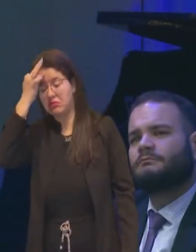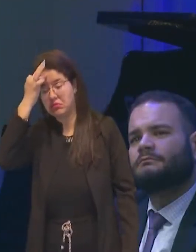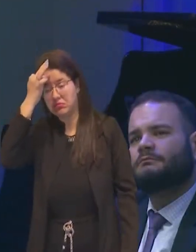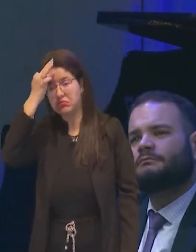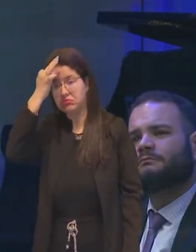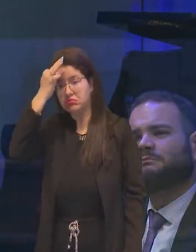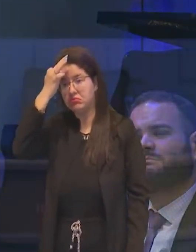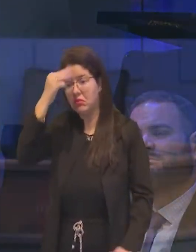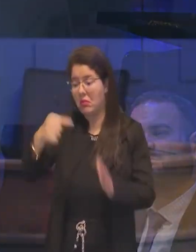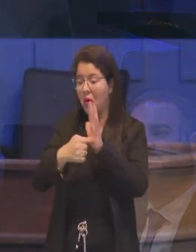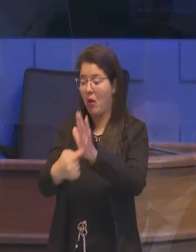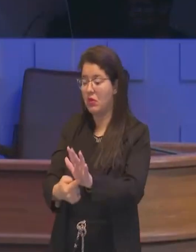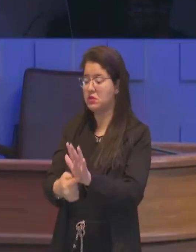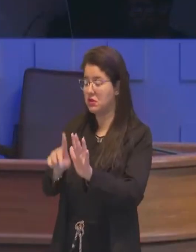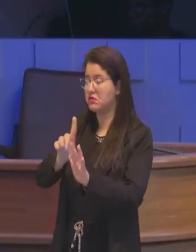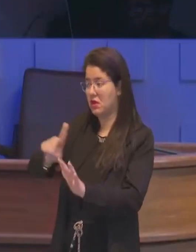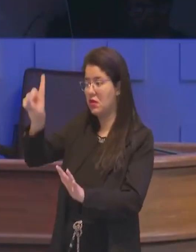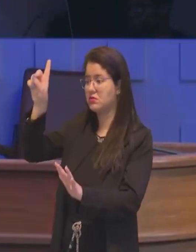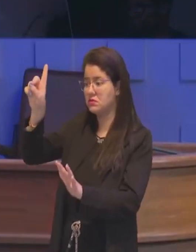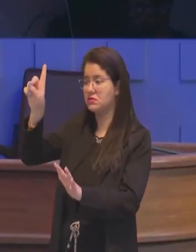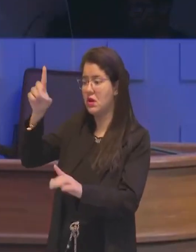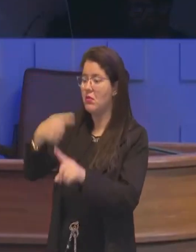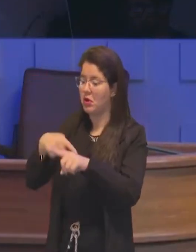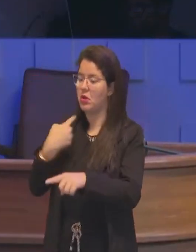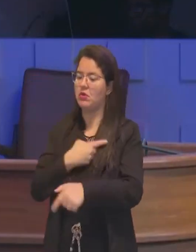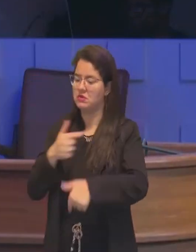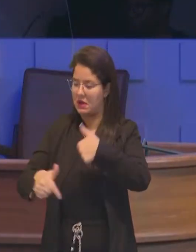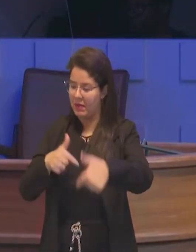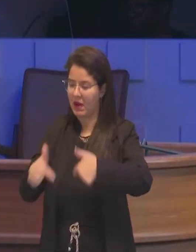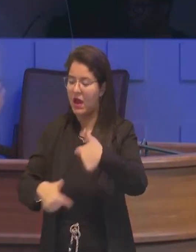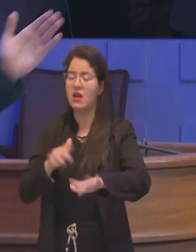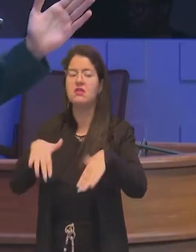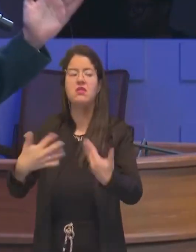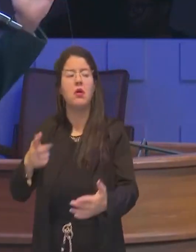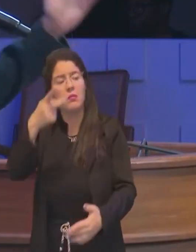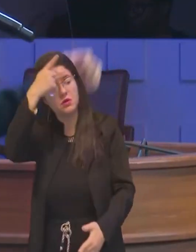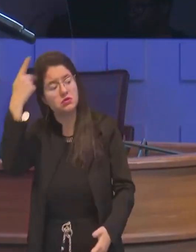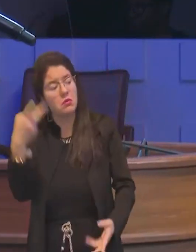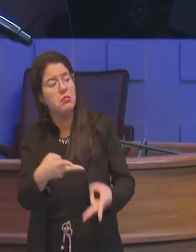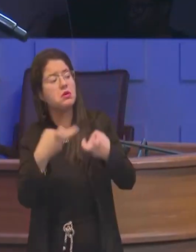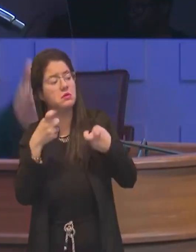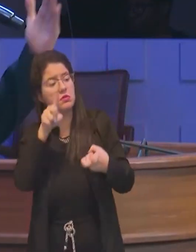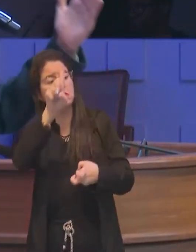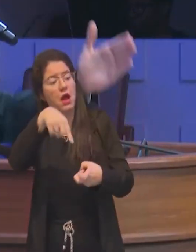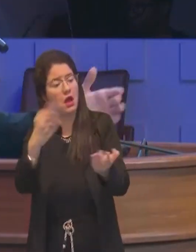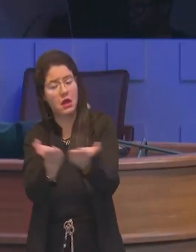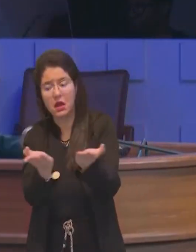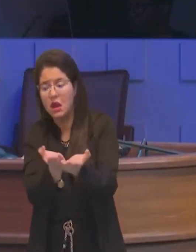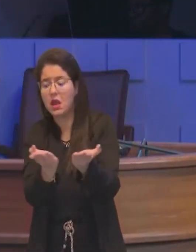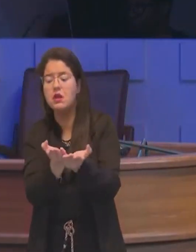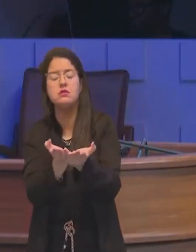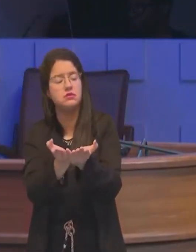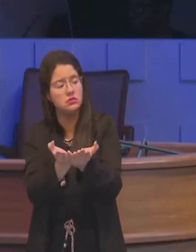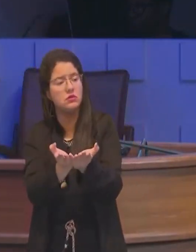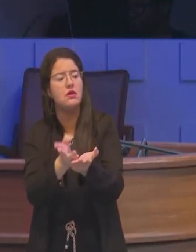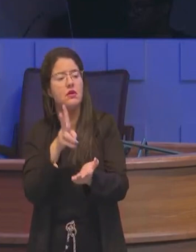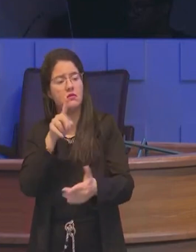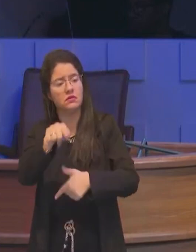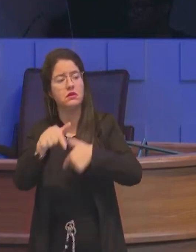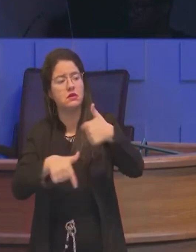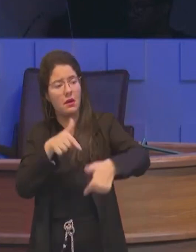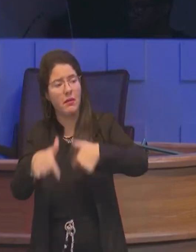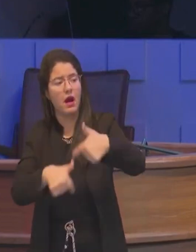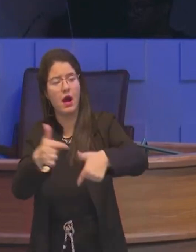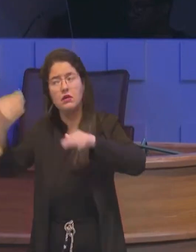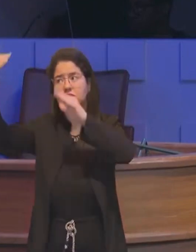nossa vida, porque a gente vai estar trabalhando para a obra dele, então as pessoas vão estar vendo que a gente é crente, que a gente vai estar trabalhando para o